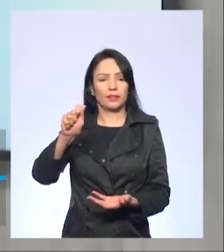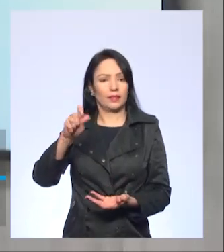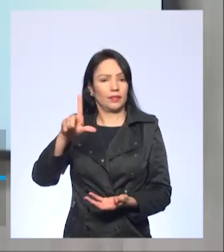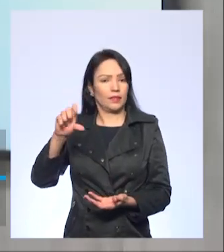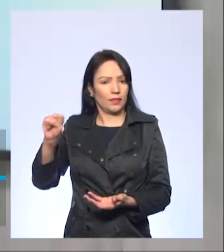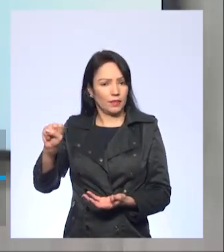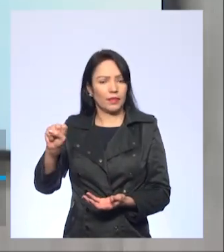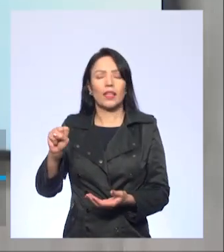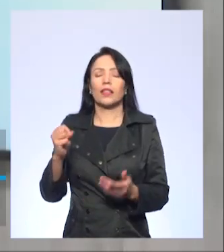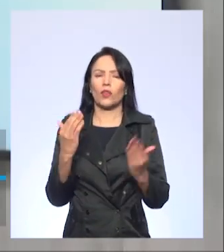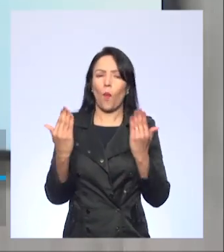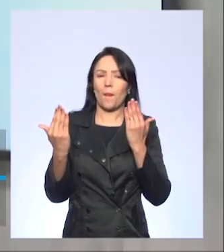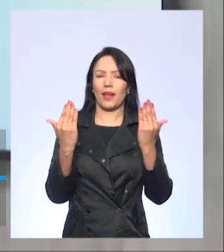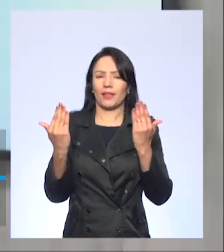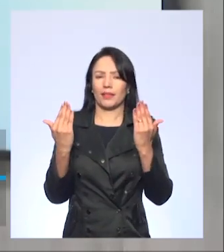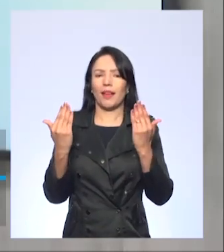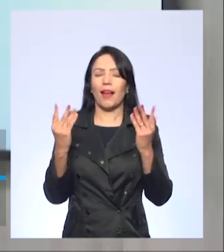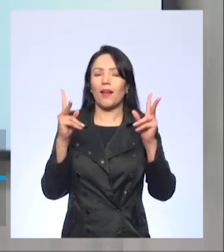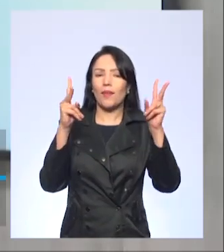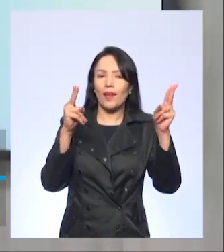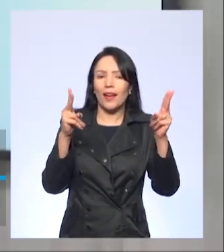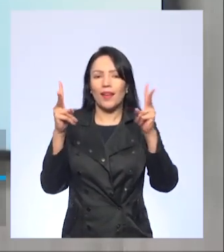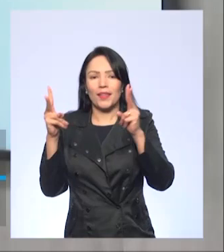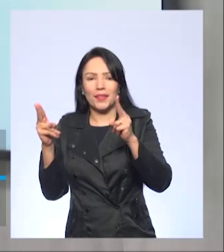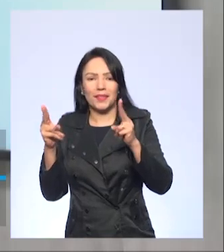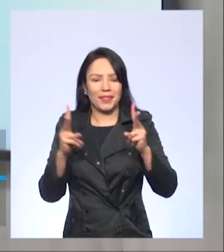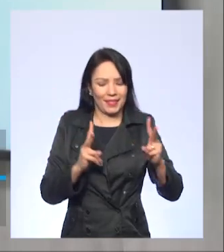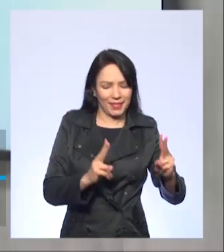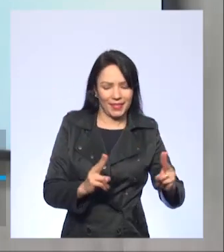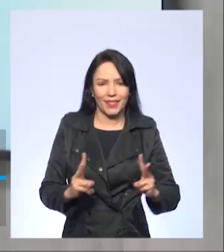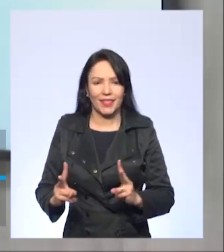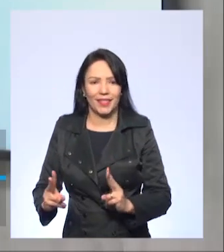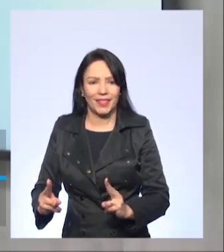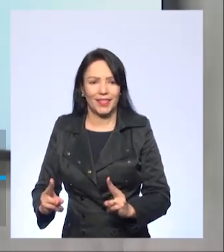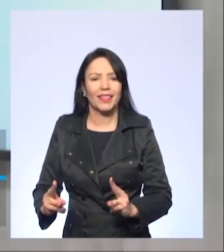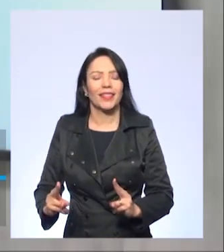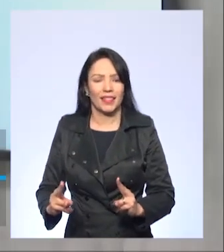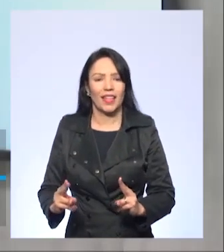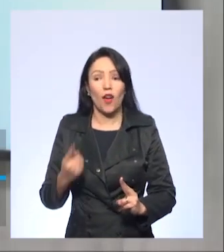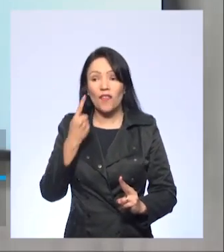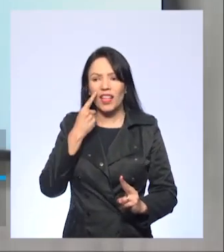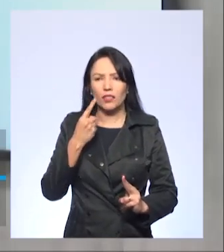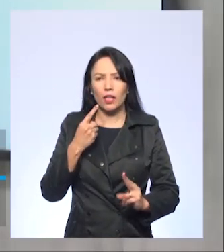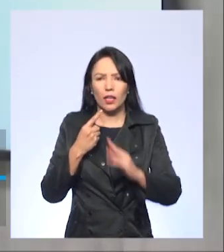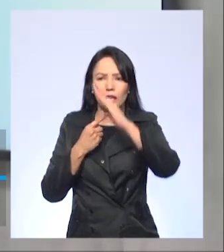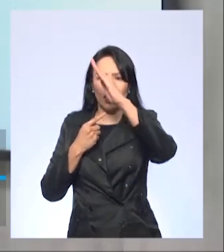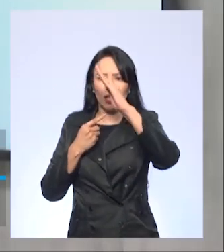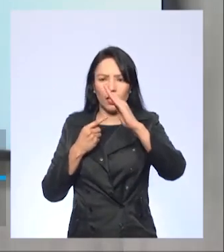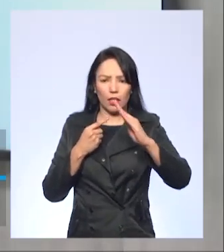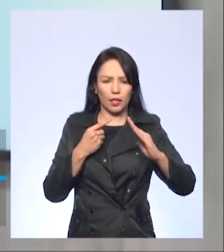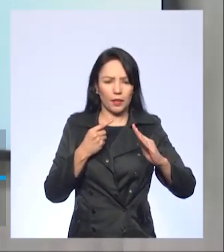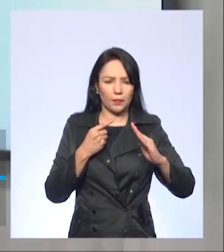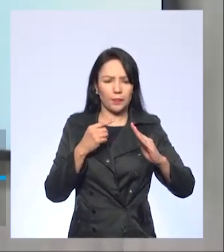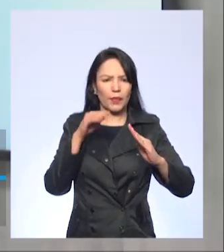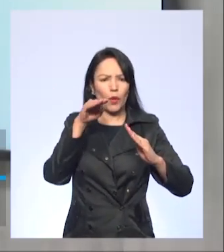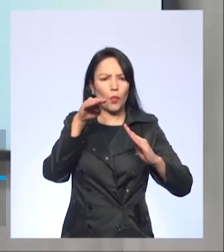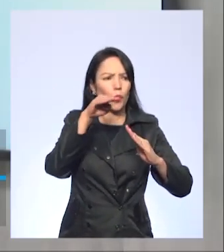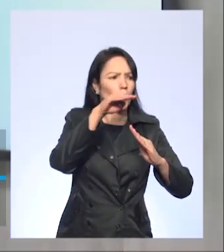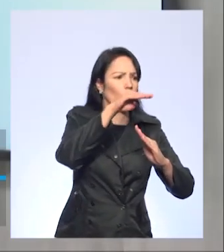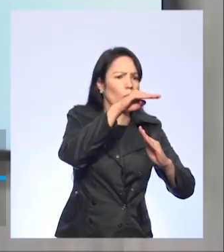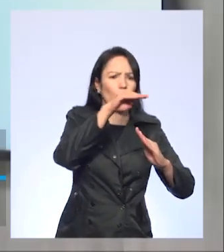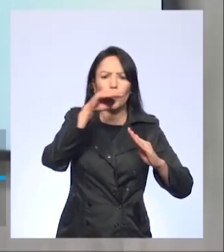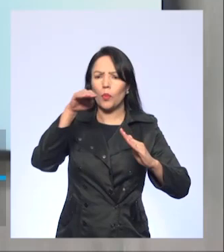razão e a proporção. Quando ele falava assim, eu olho para uma transversal, a proporção que ele chegou de um lado coexiste para o